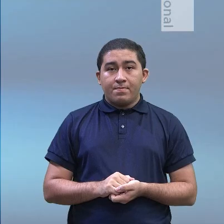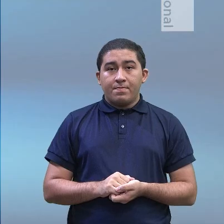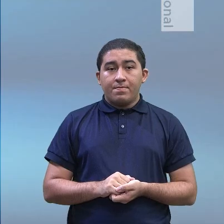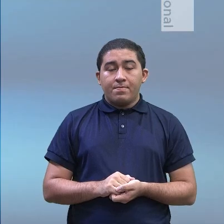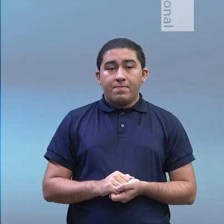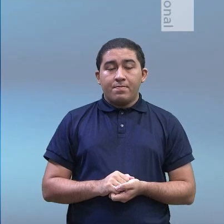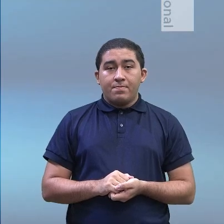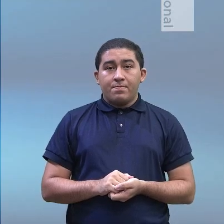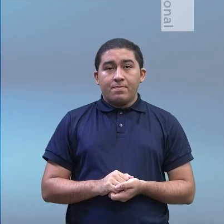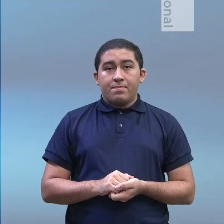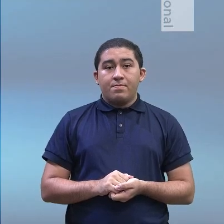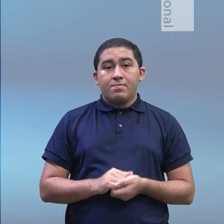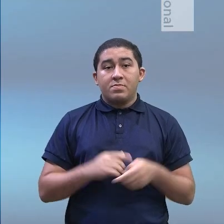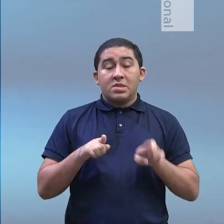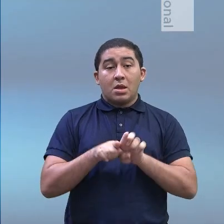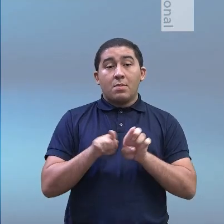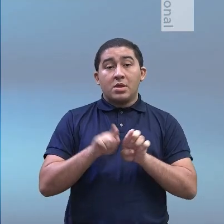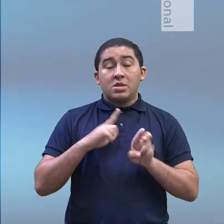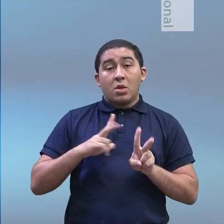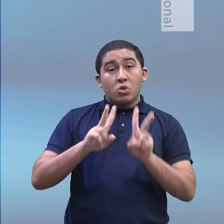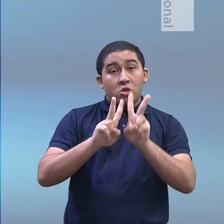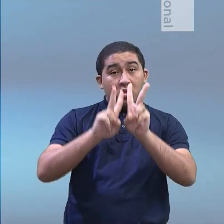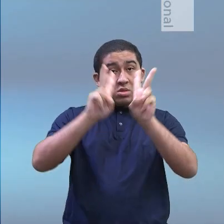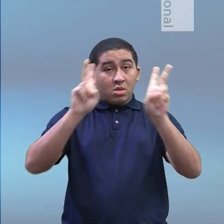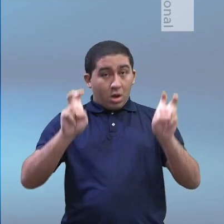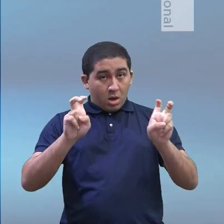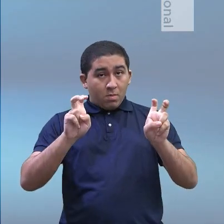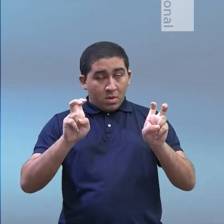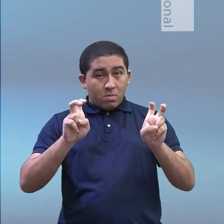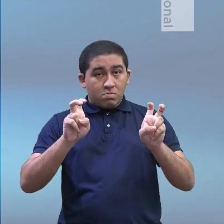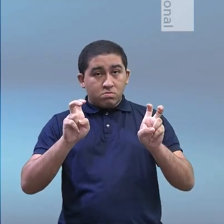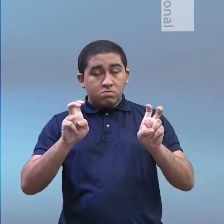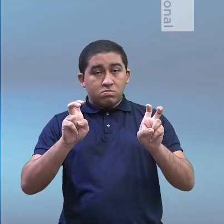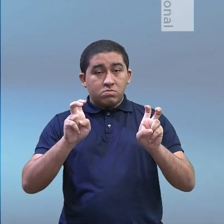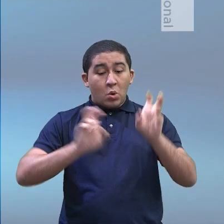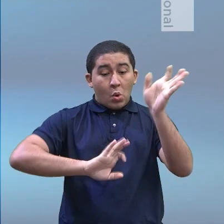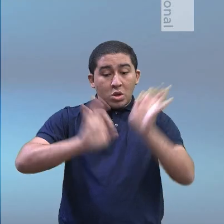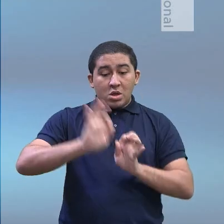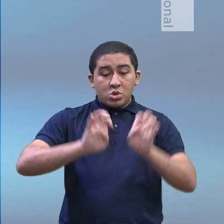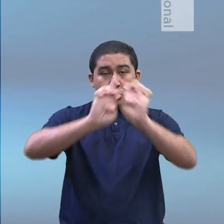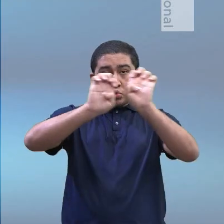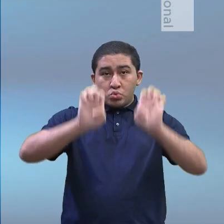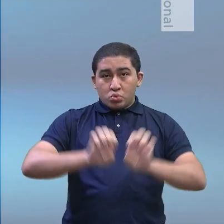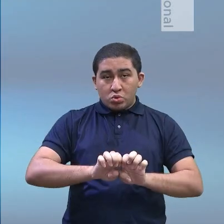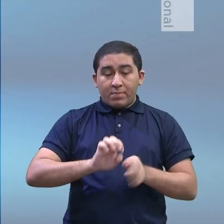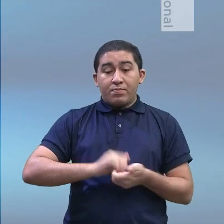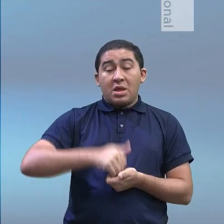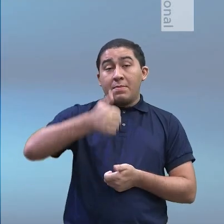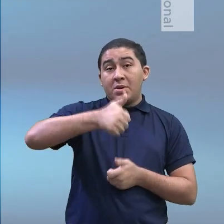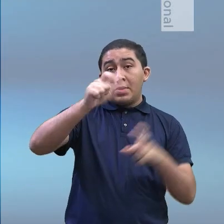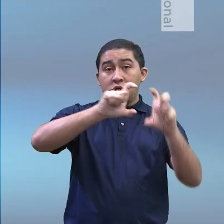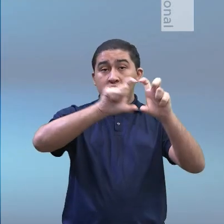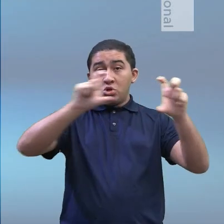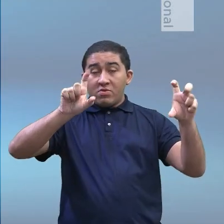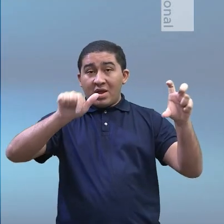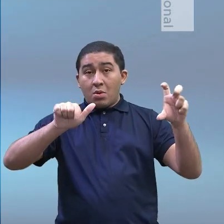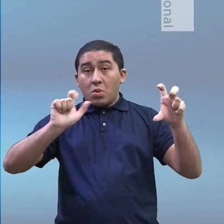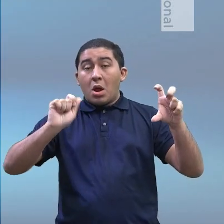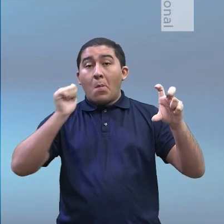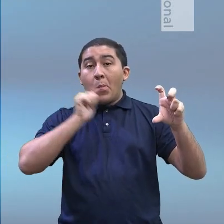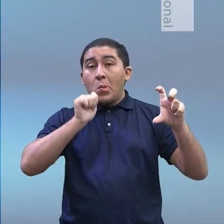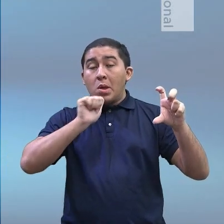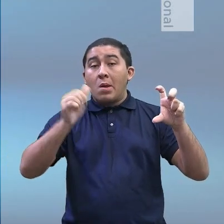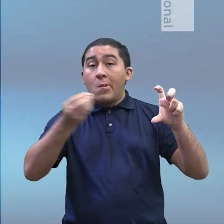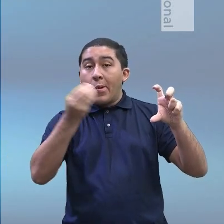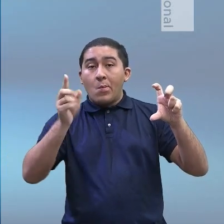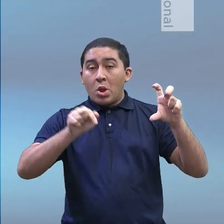nós temos a divisão temática, né, desse poema. Na primeira estrofe a gente observa a cena da morte da mulher, né? No final